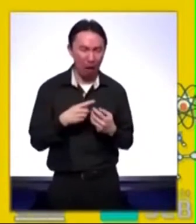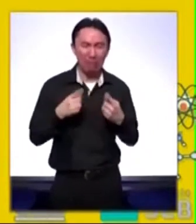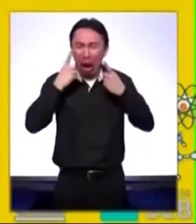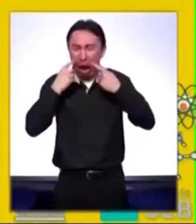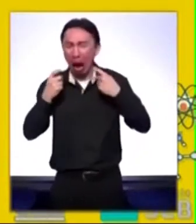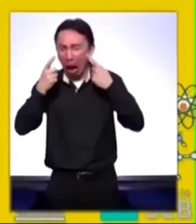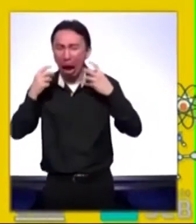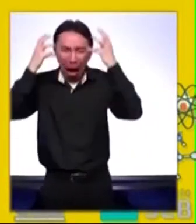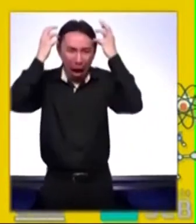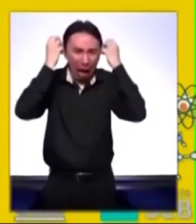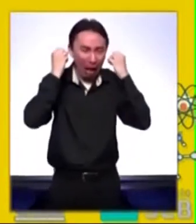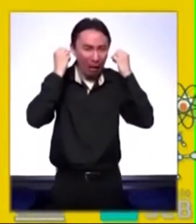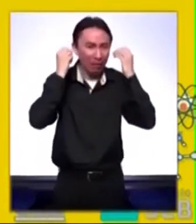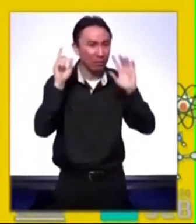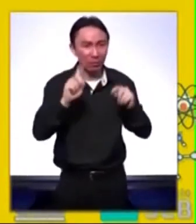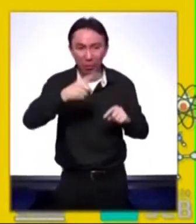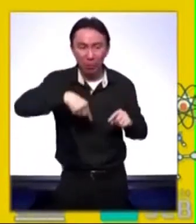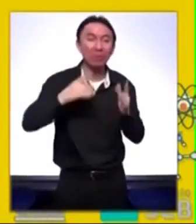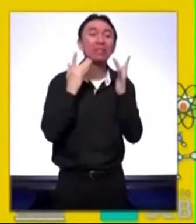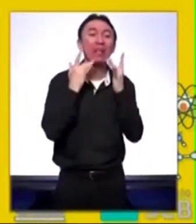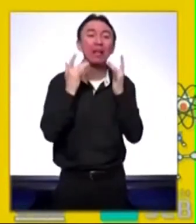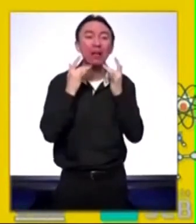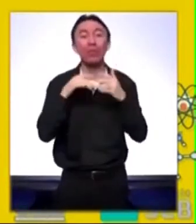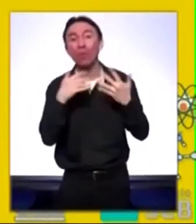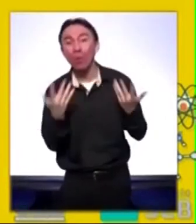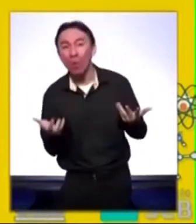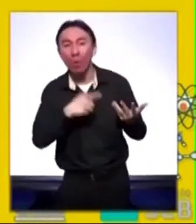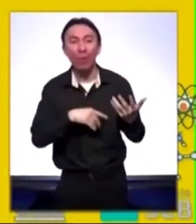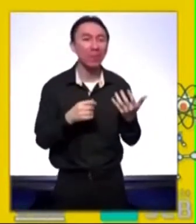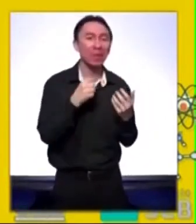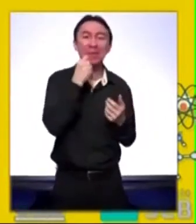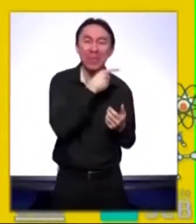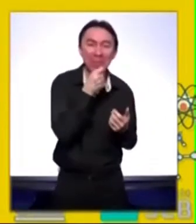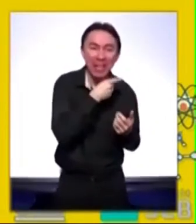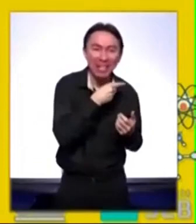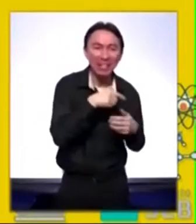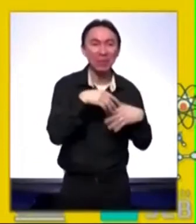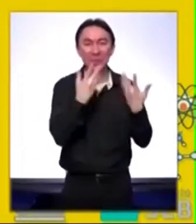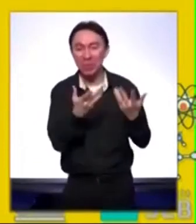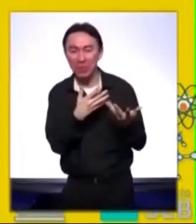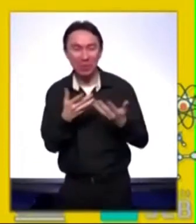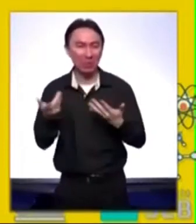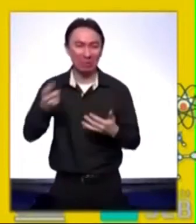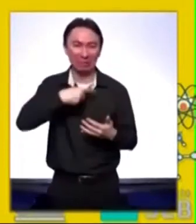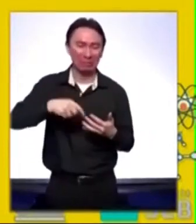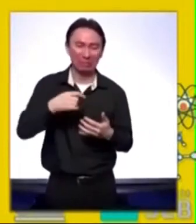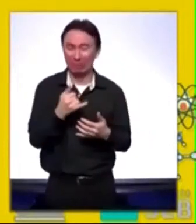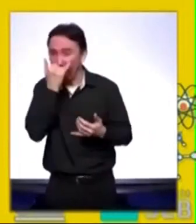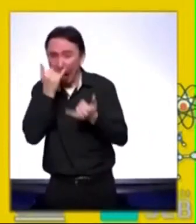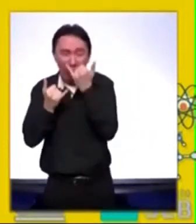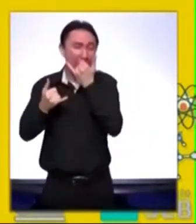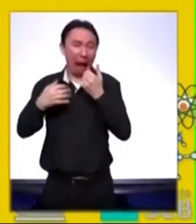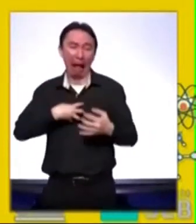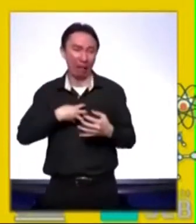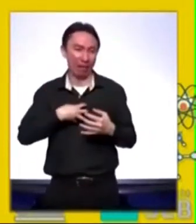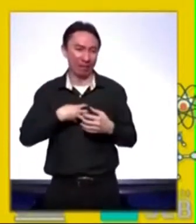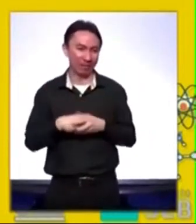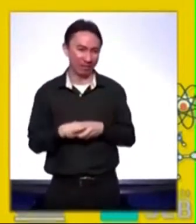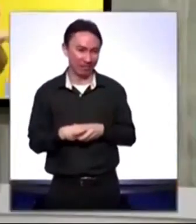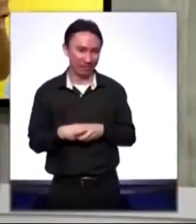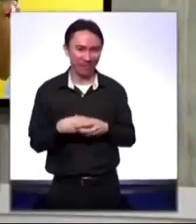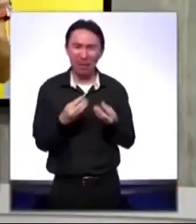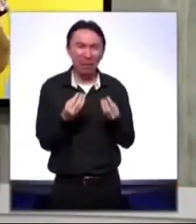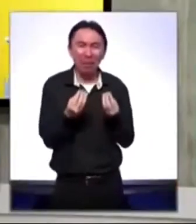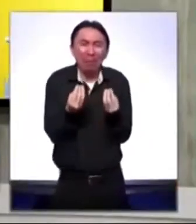teatro, ou é comédia, ou é uma tragédia. E para que serve o teatro? Ele serve, né, desde a Grécia Antiga, para fazer